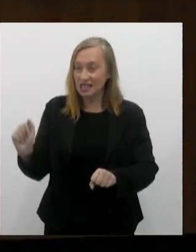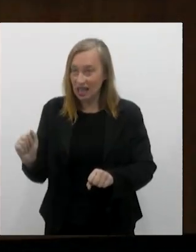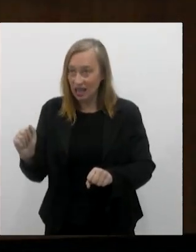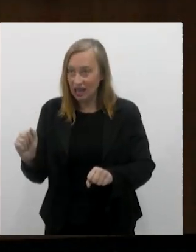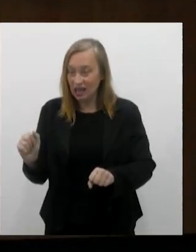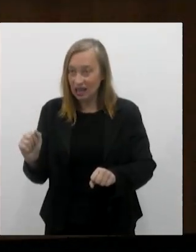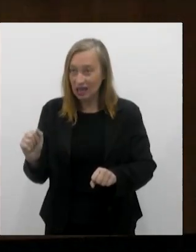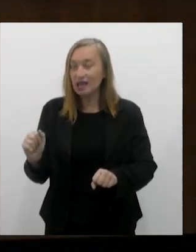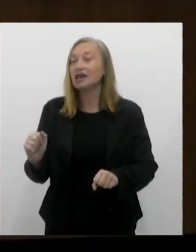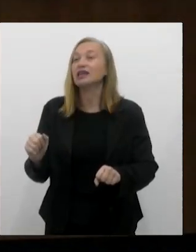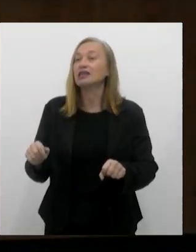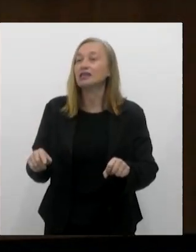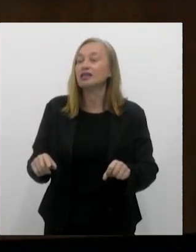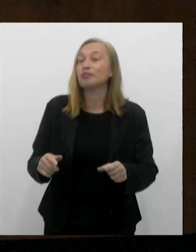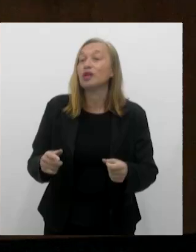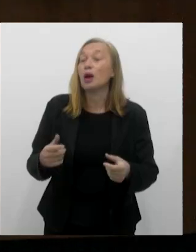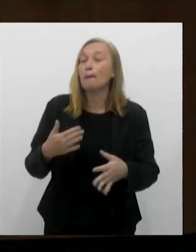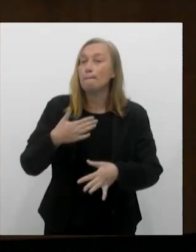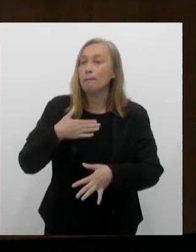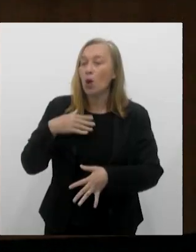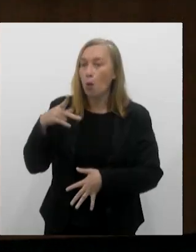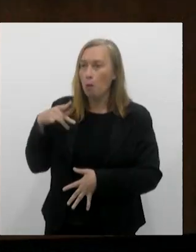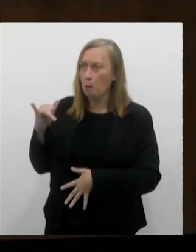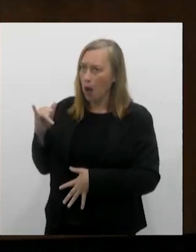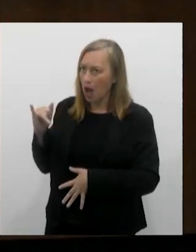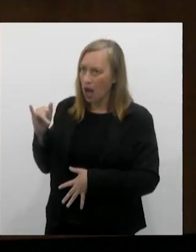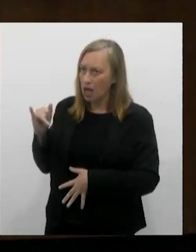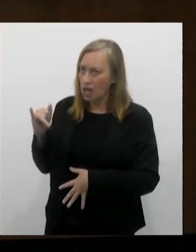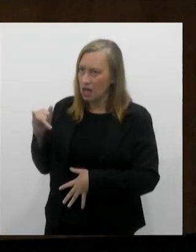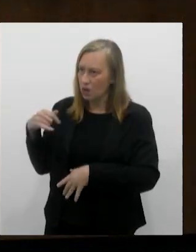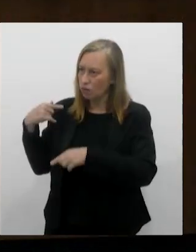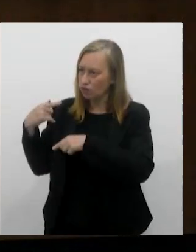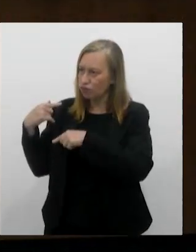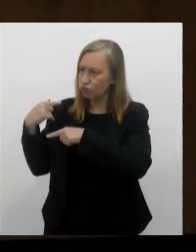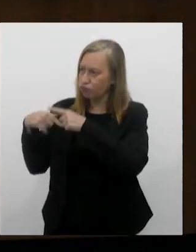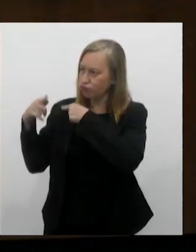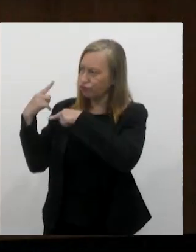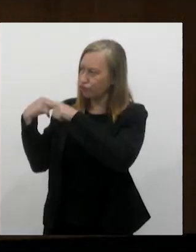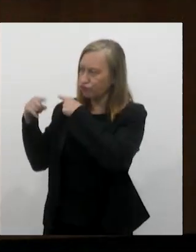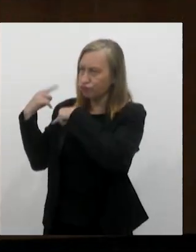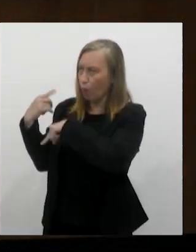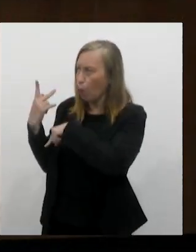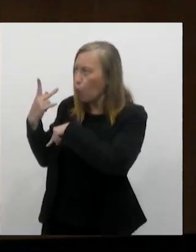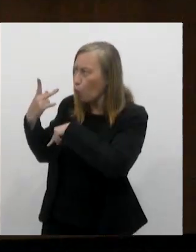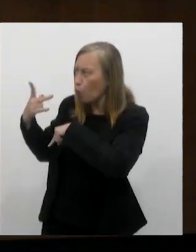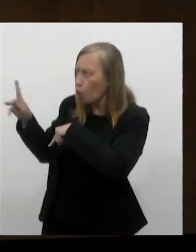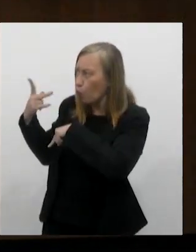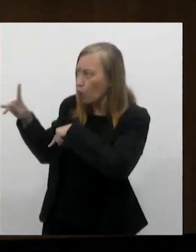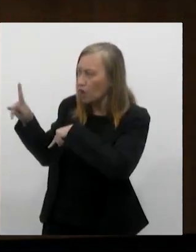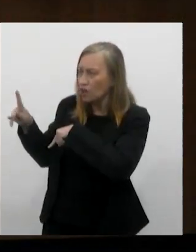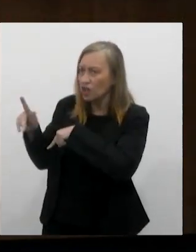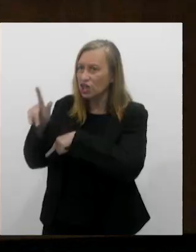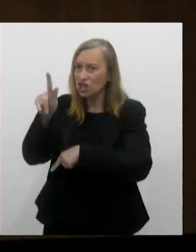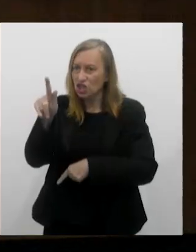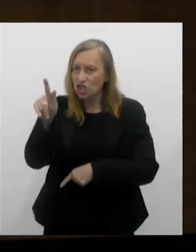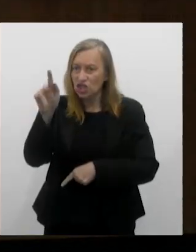6.000 anos, os antecedentes deles vieram da Geórgia.